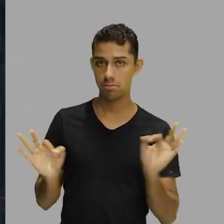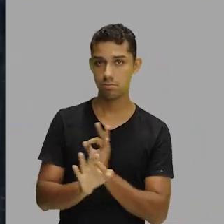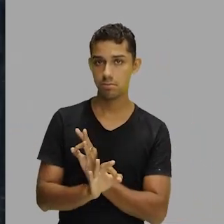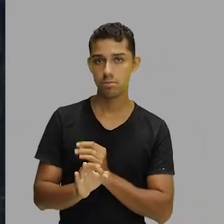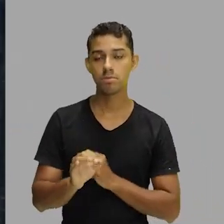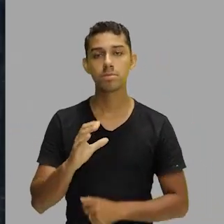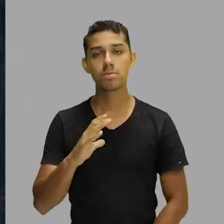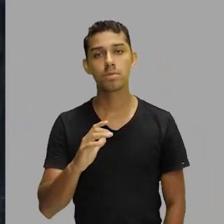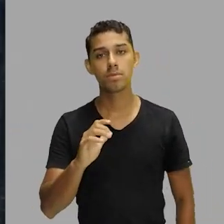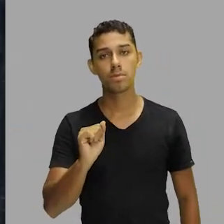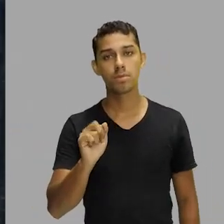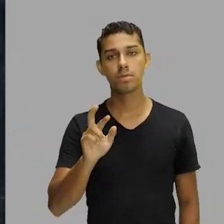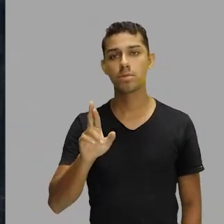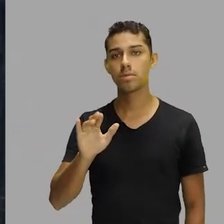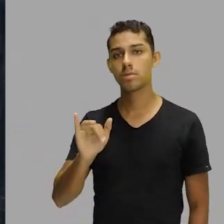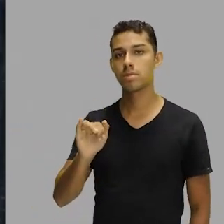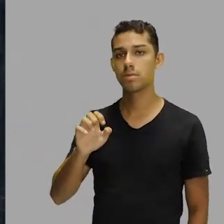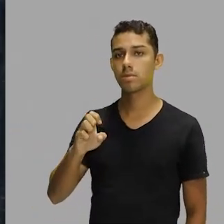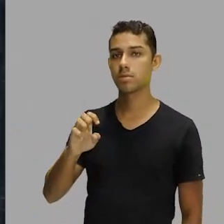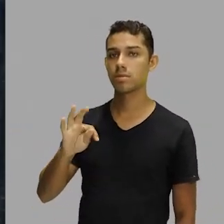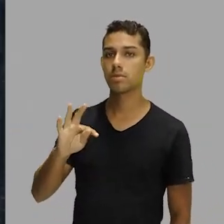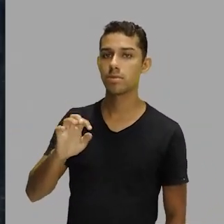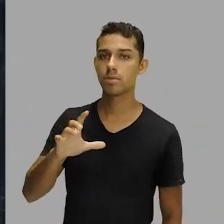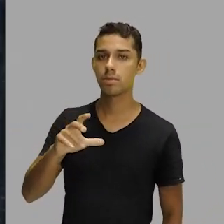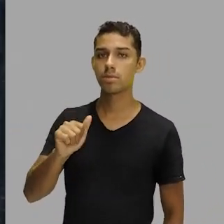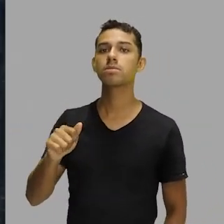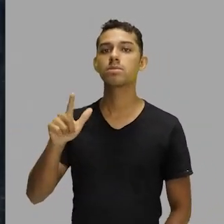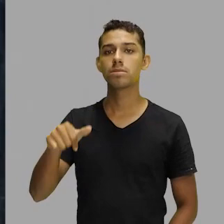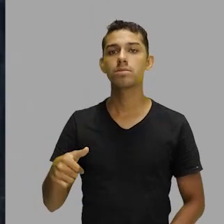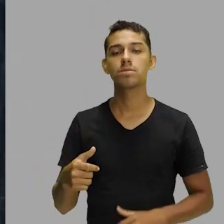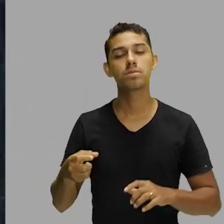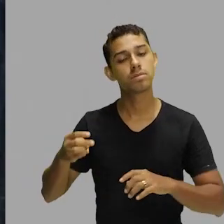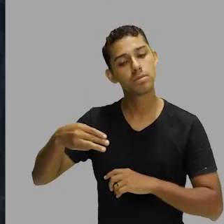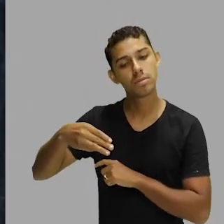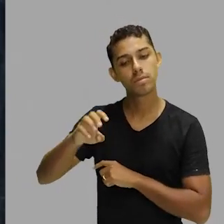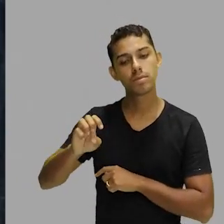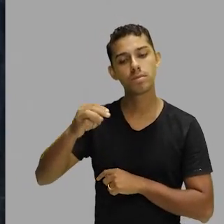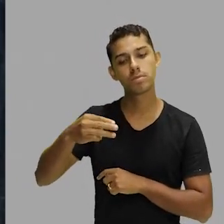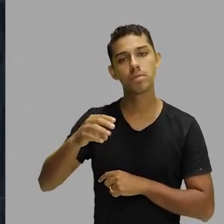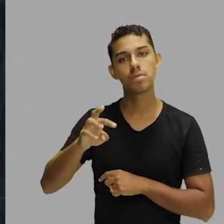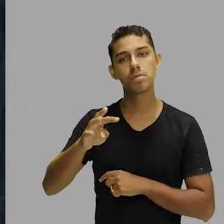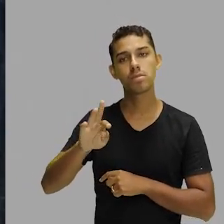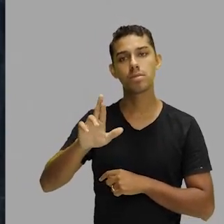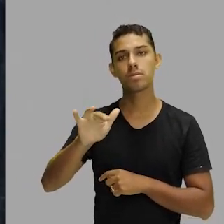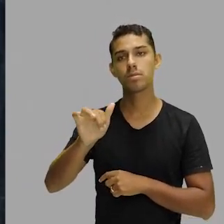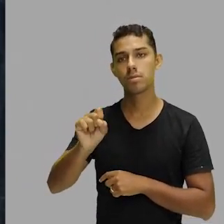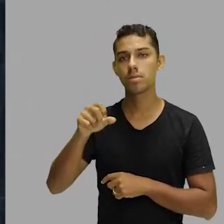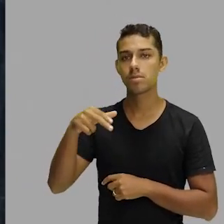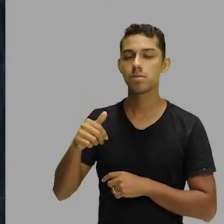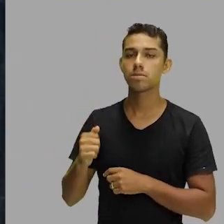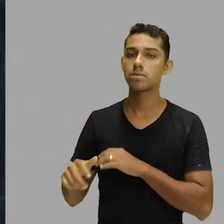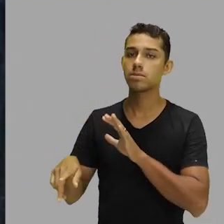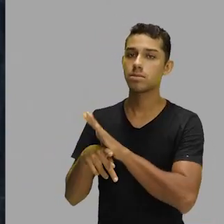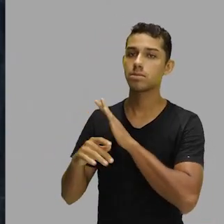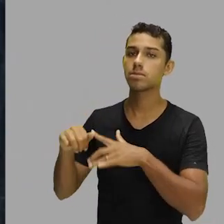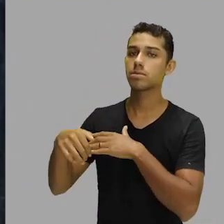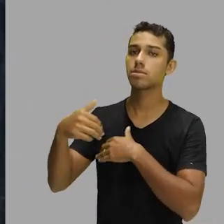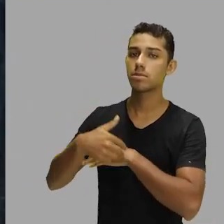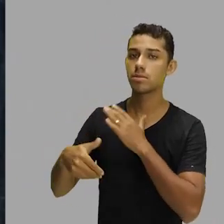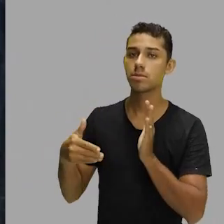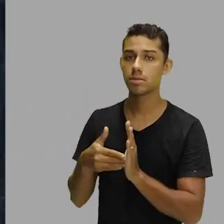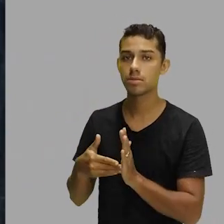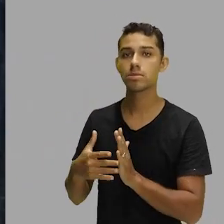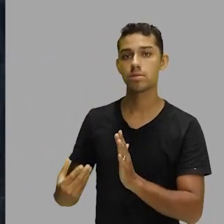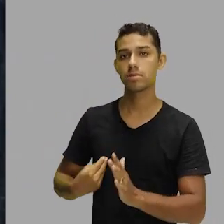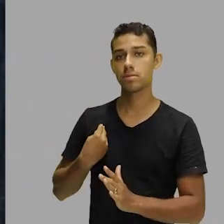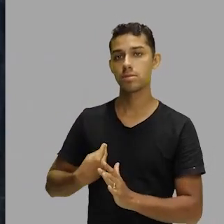a carioteca, que é a membrana que envolve o material genético. Todos os indivíduos do reino Monera, né,